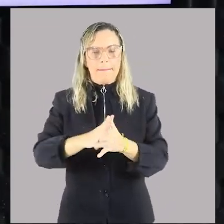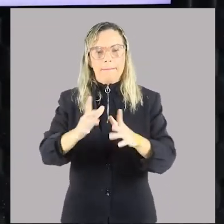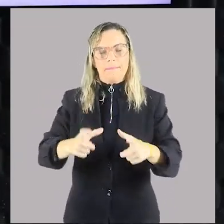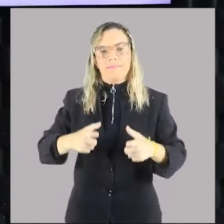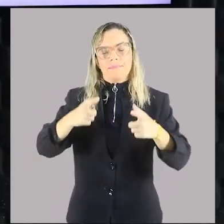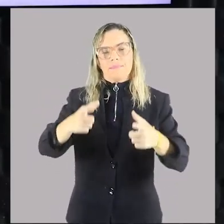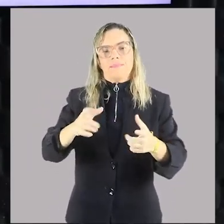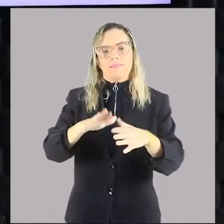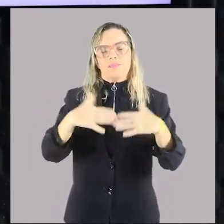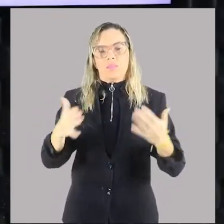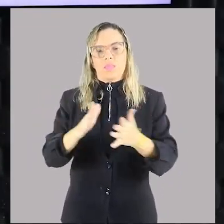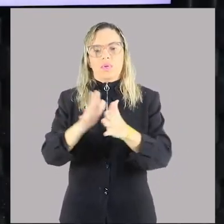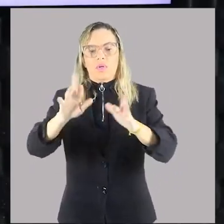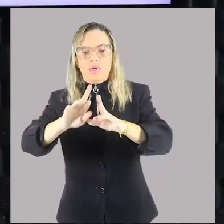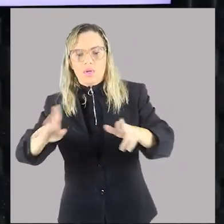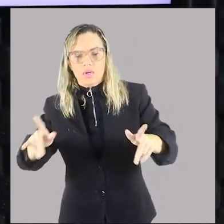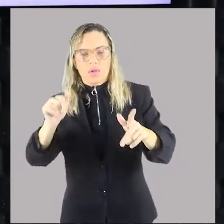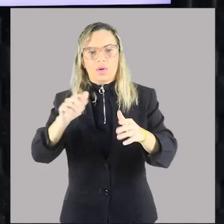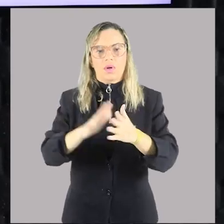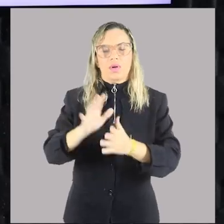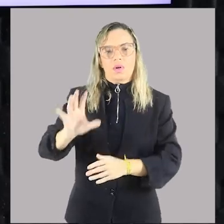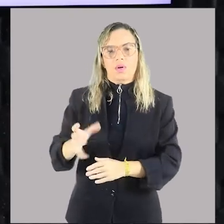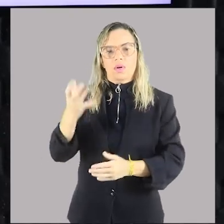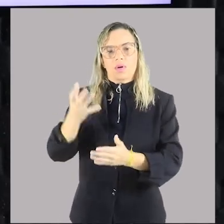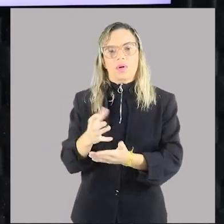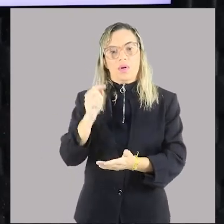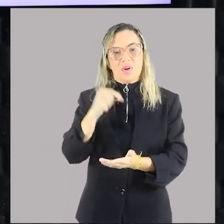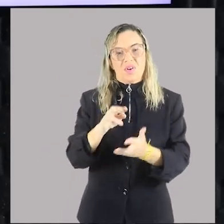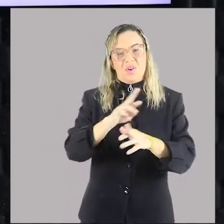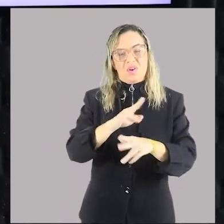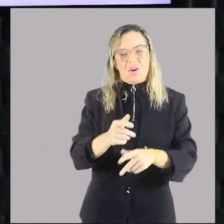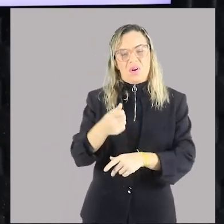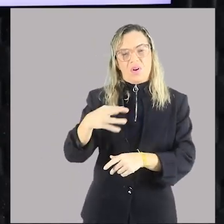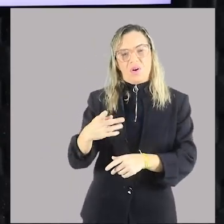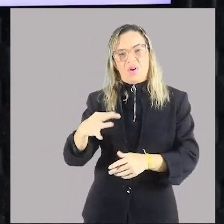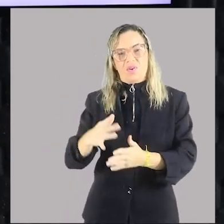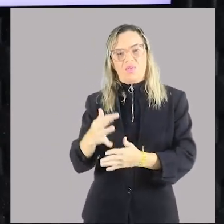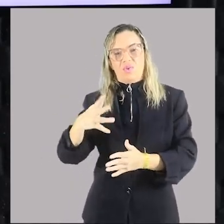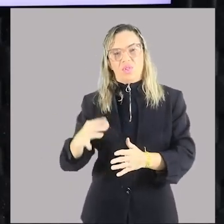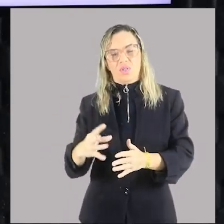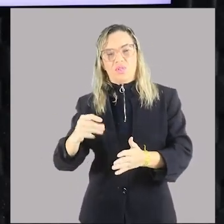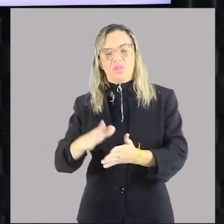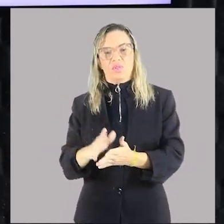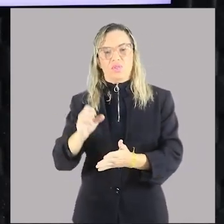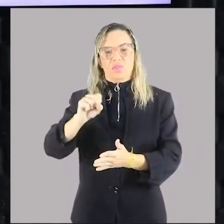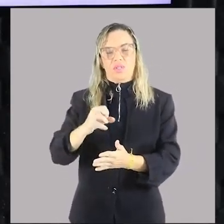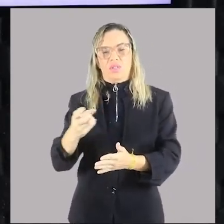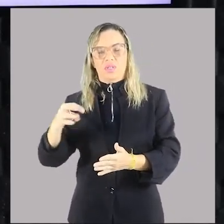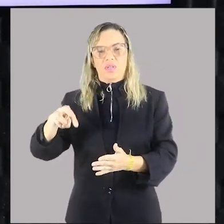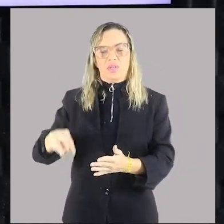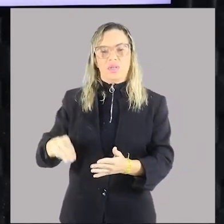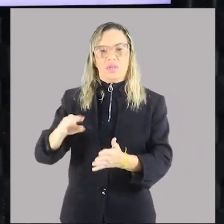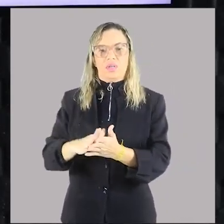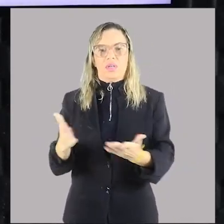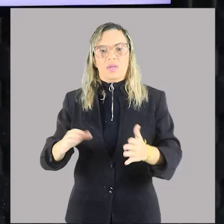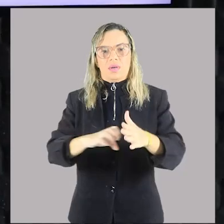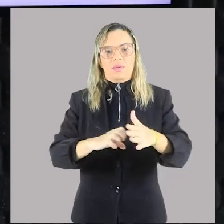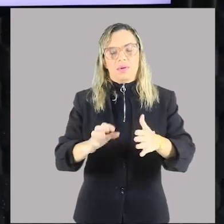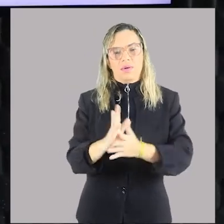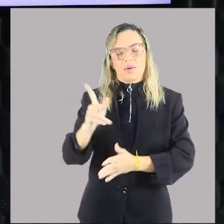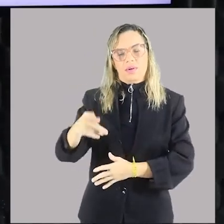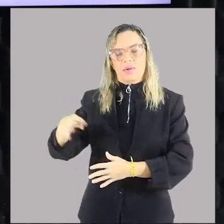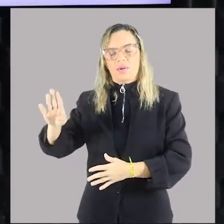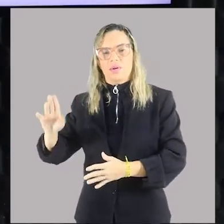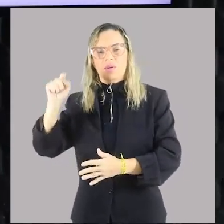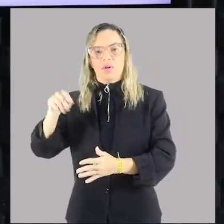Portanto, diferentemente do que acontece com as autarquias, com as fundações, com as sociedades de economia mista e com as empresas públicas, o